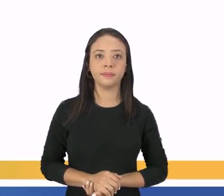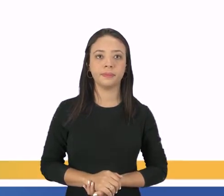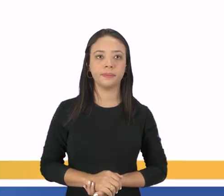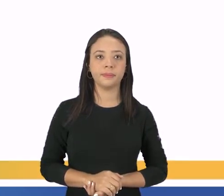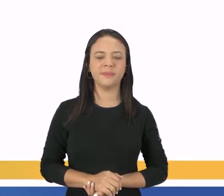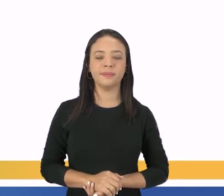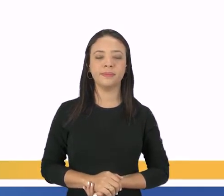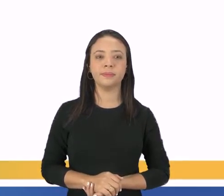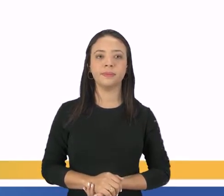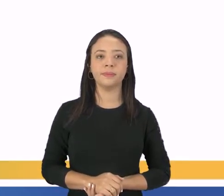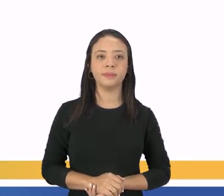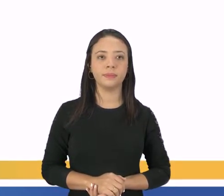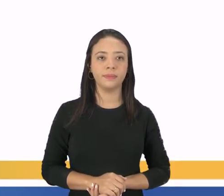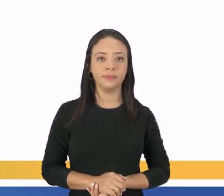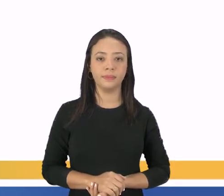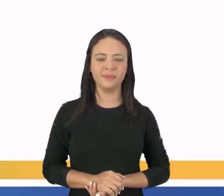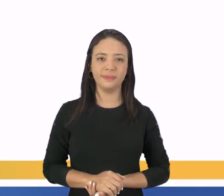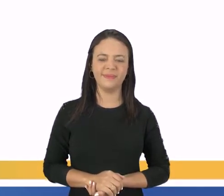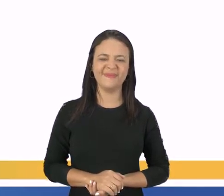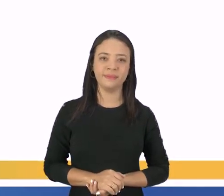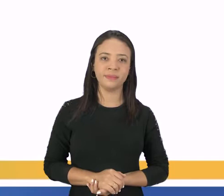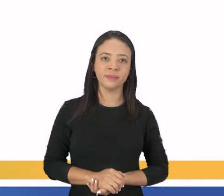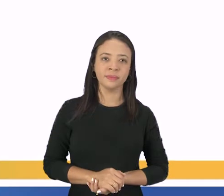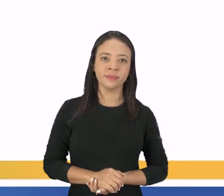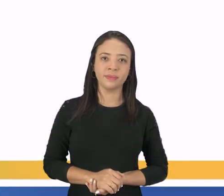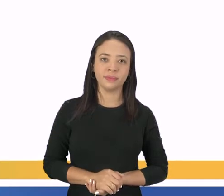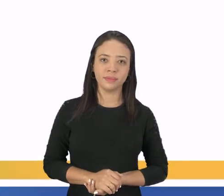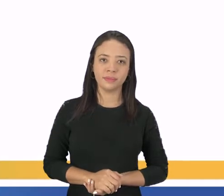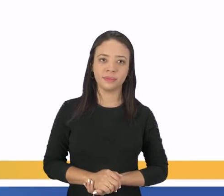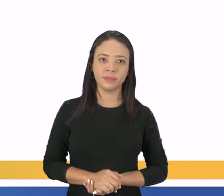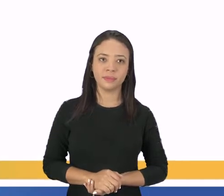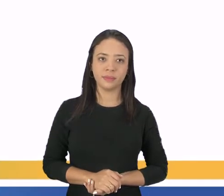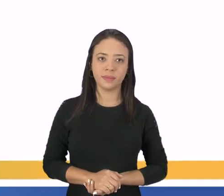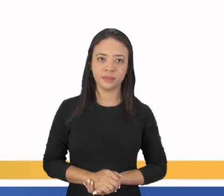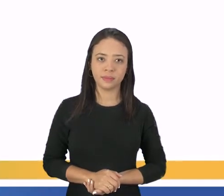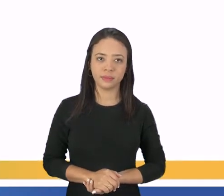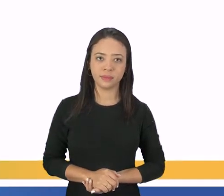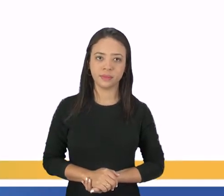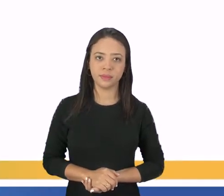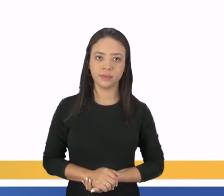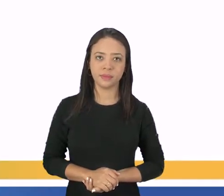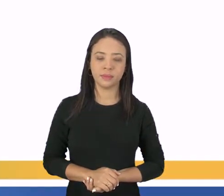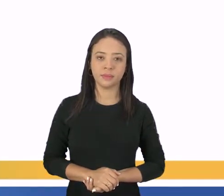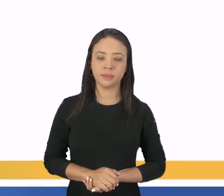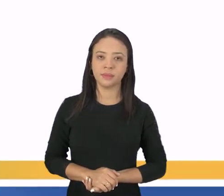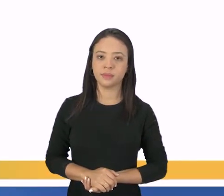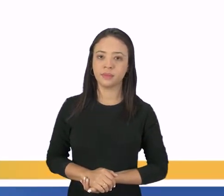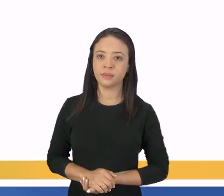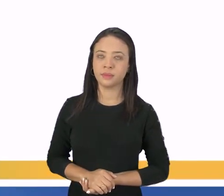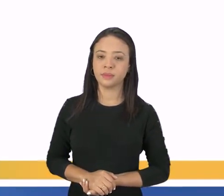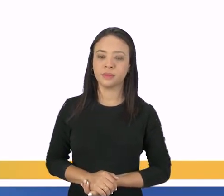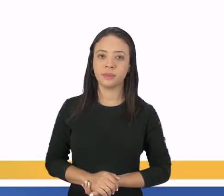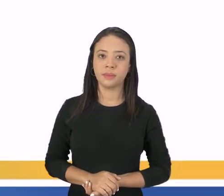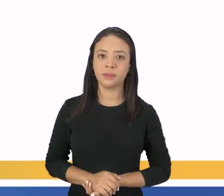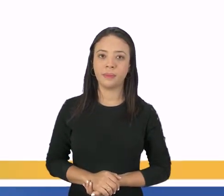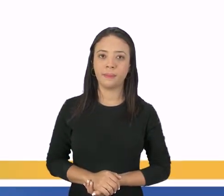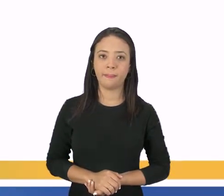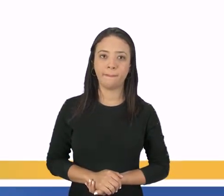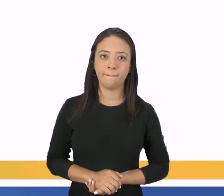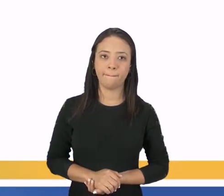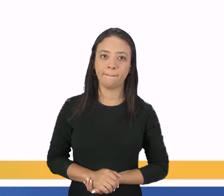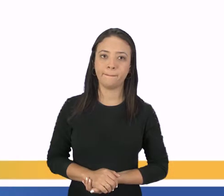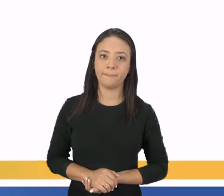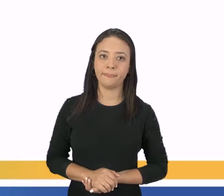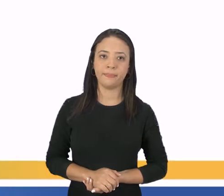tener energía siempre y mantener mi cuerpo saludable. Al regresar a casa, leo las noticias más importantes, juego